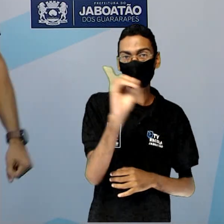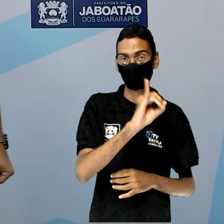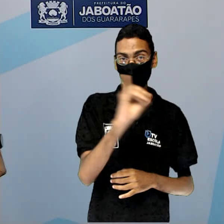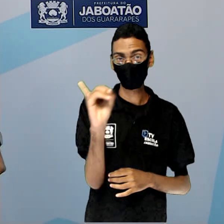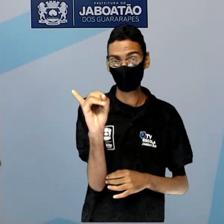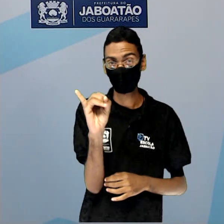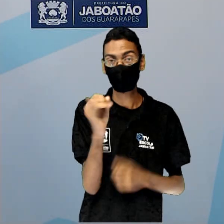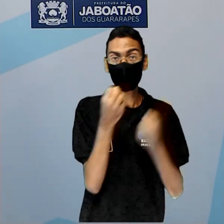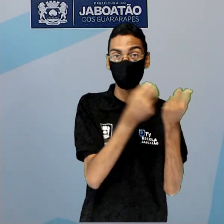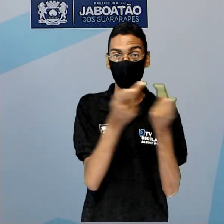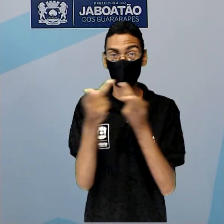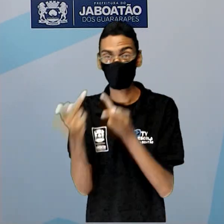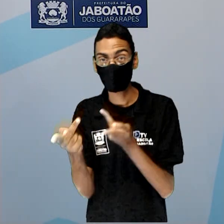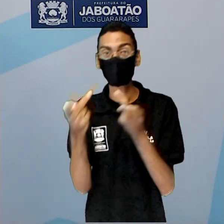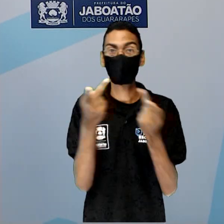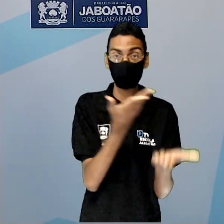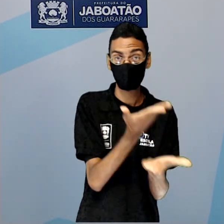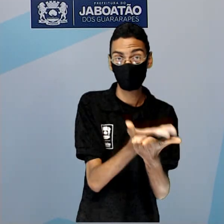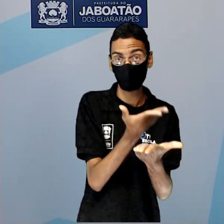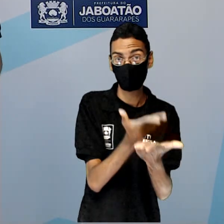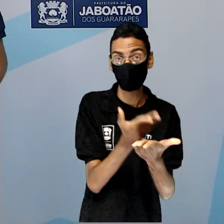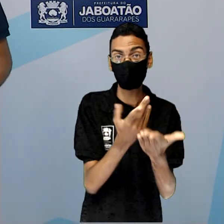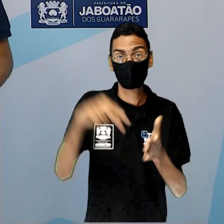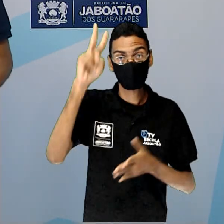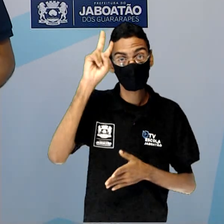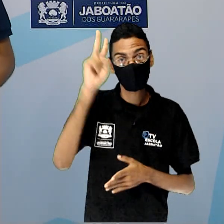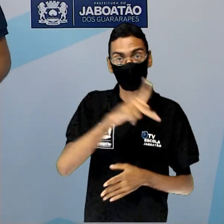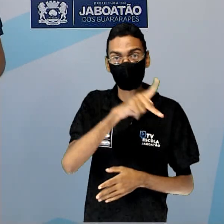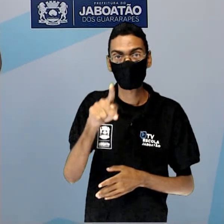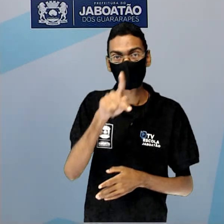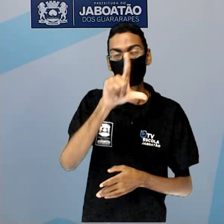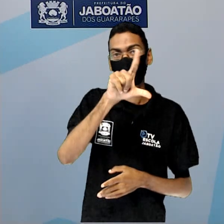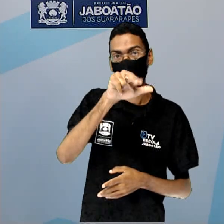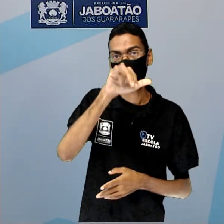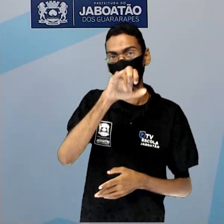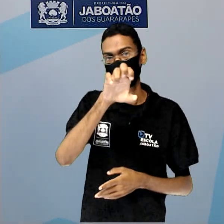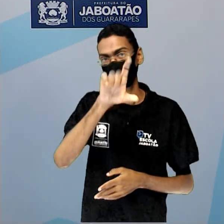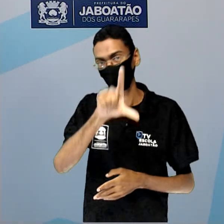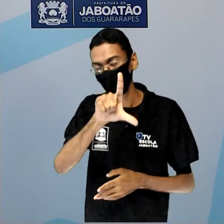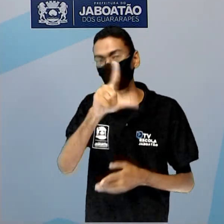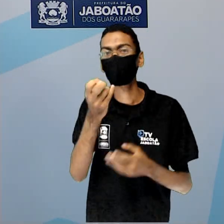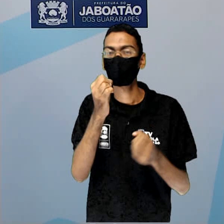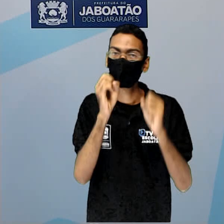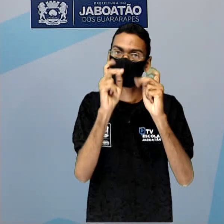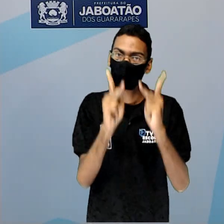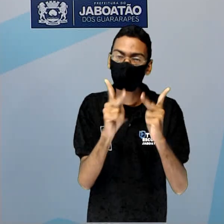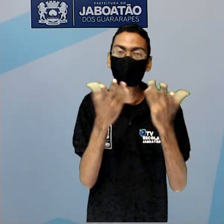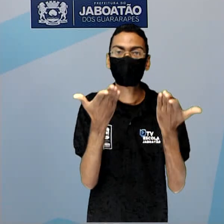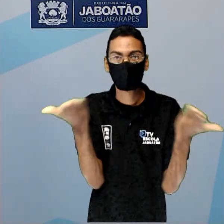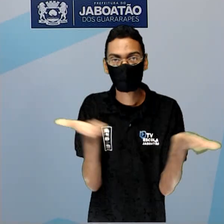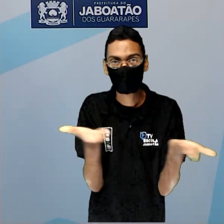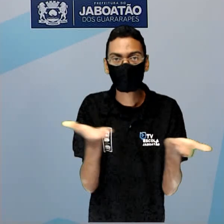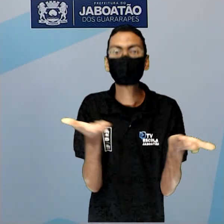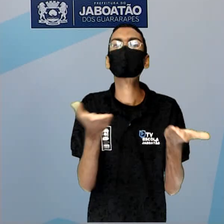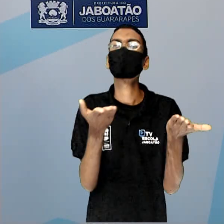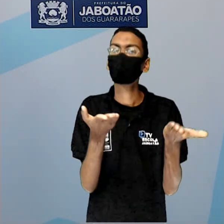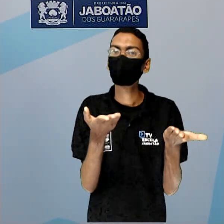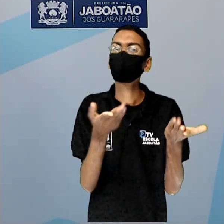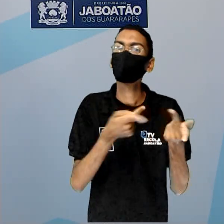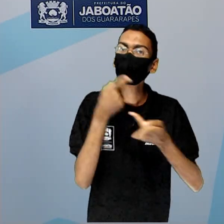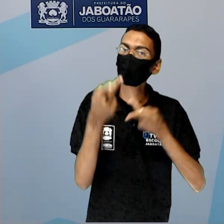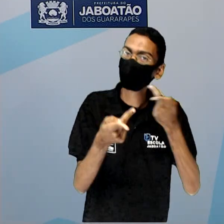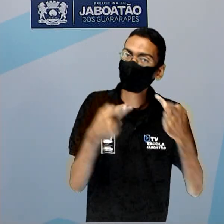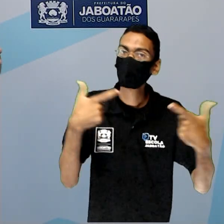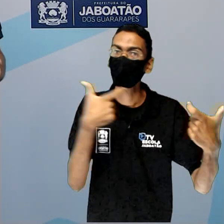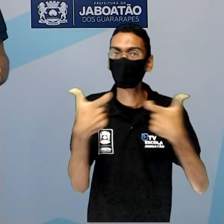Olá, sejam bem-vindos a mais uma aula de História, aqui com o professor Lineu Miranda. Hoje vamos falar sobre a Guerra dos Mascates,